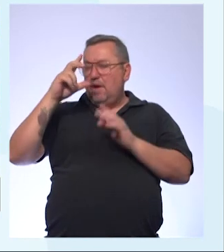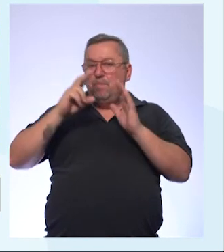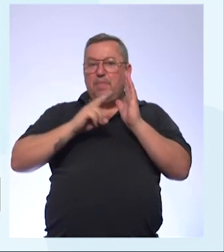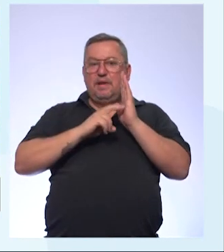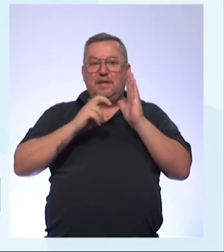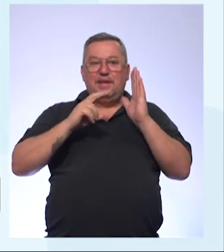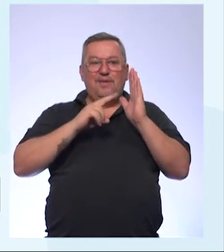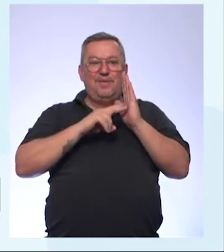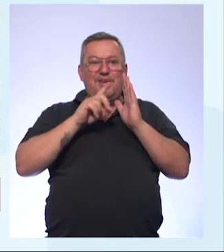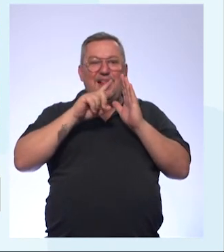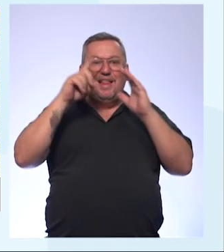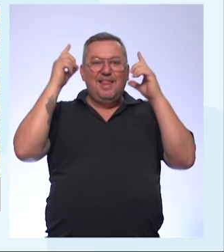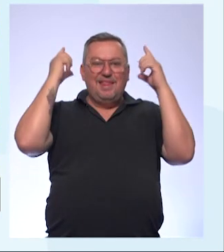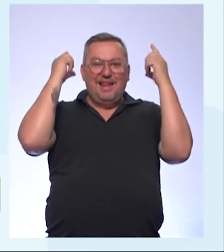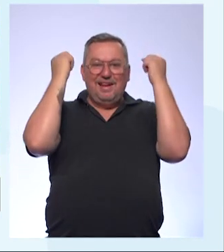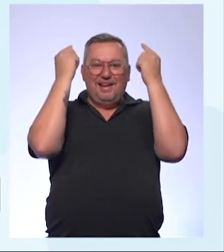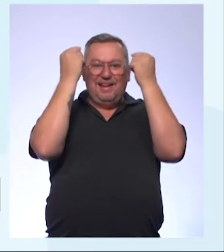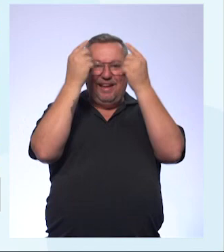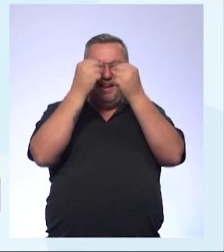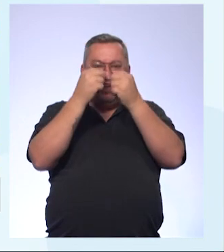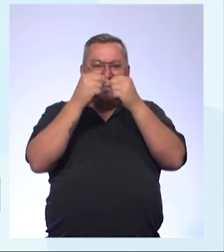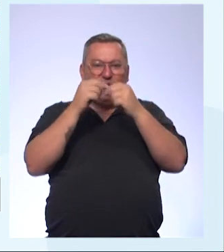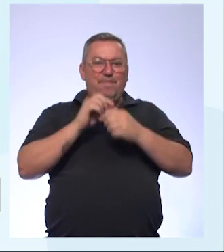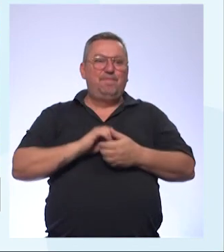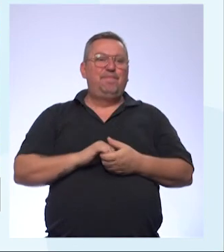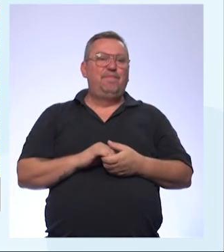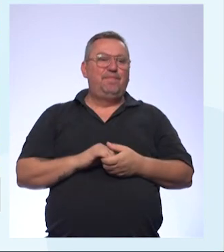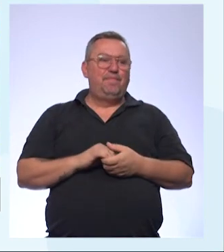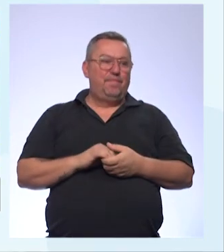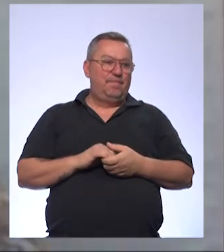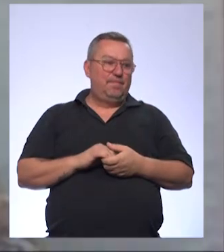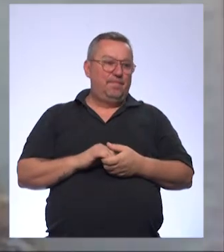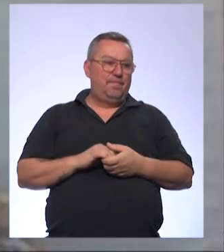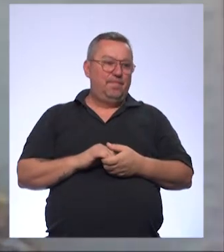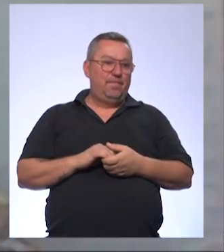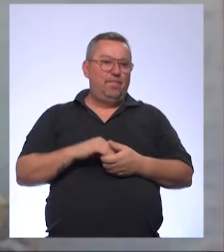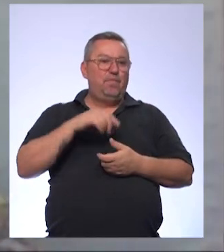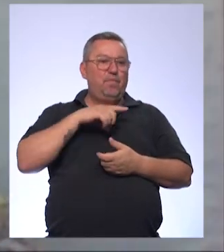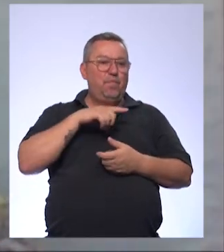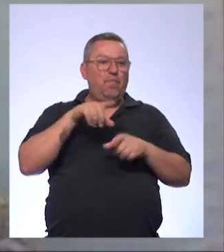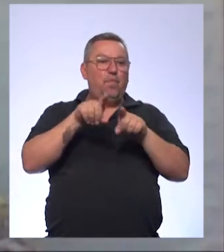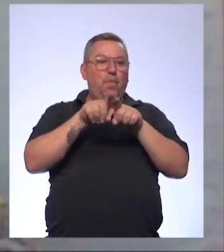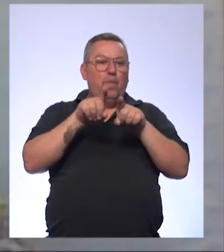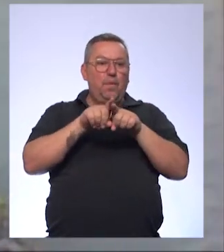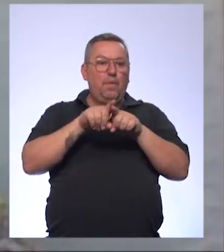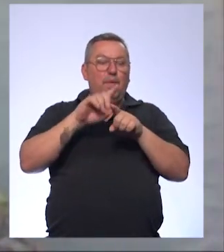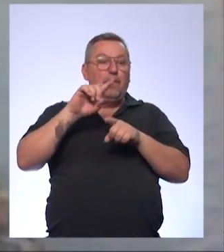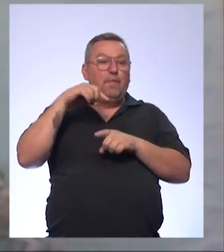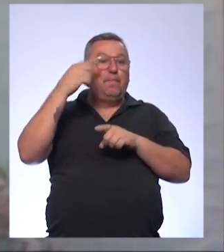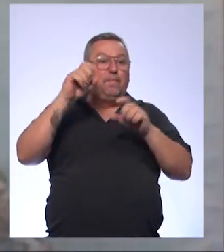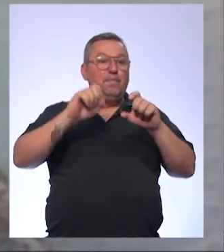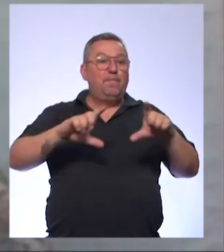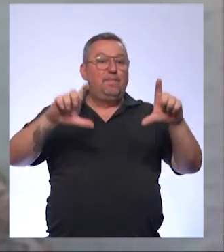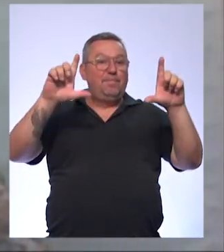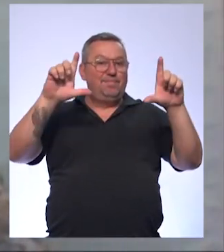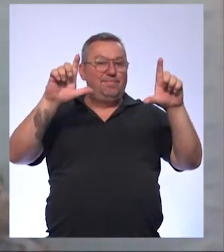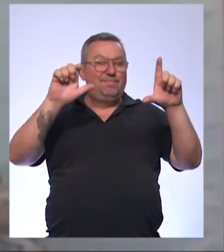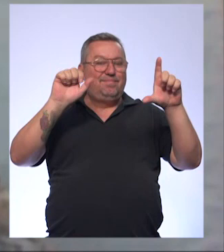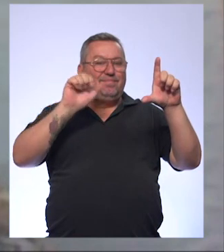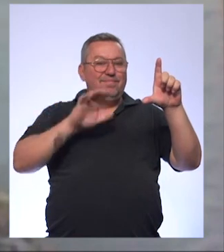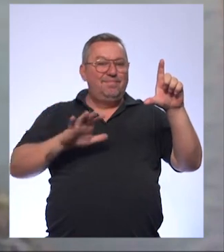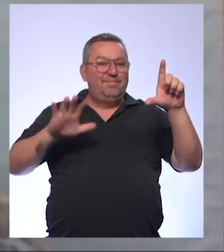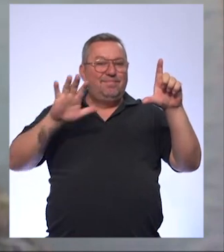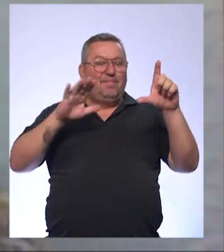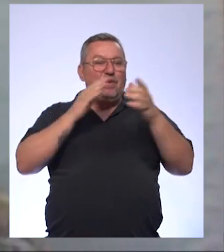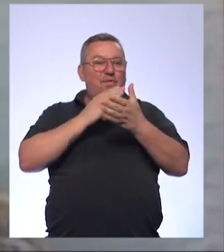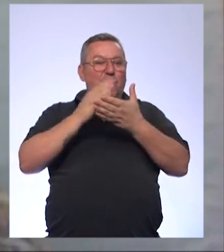aquele da Grécia, daquela parte da Macedônia que ninguém dava nada. Pessoal, eu tenho aqui para vocês uma próxima tela, uma interação para a